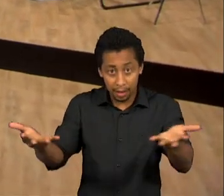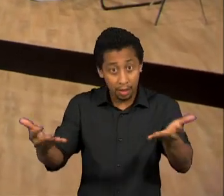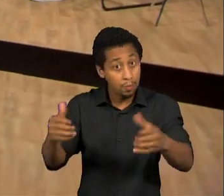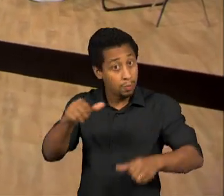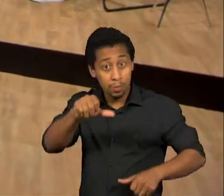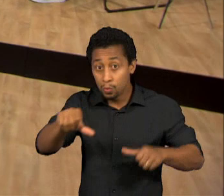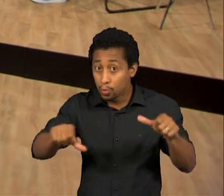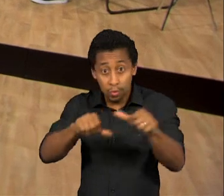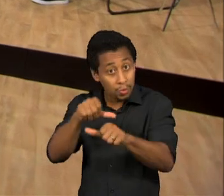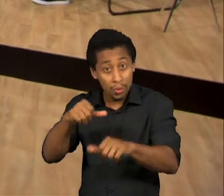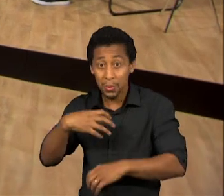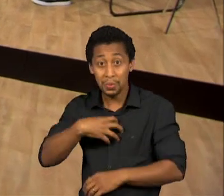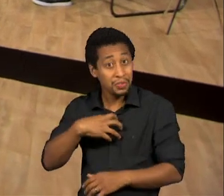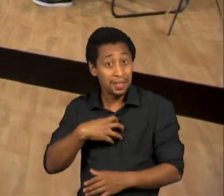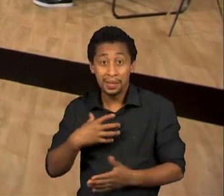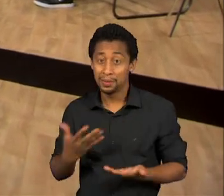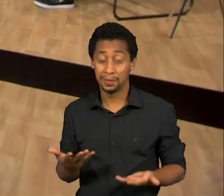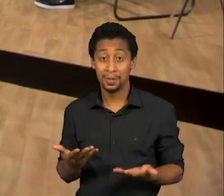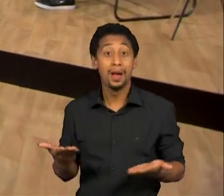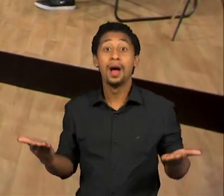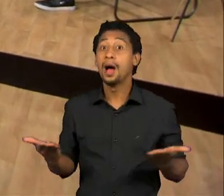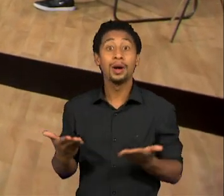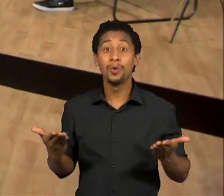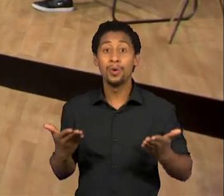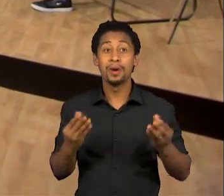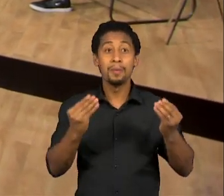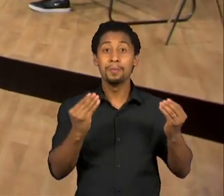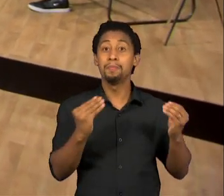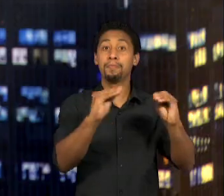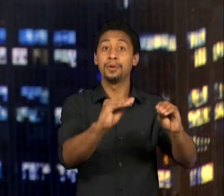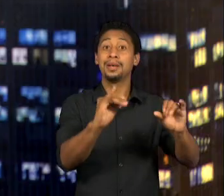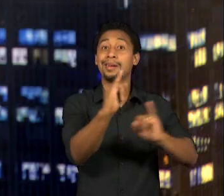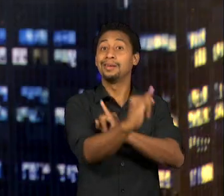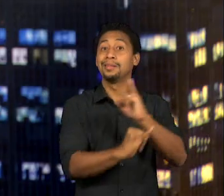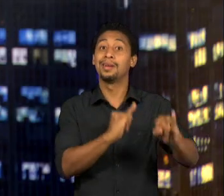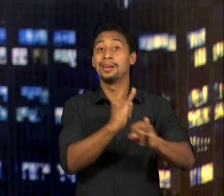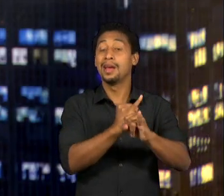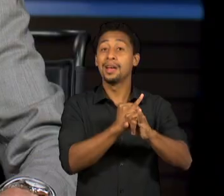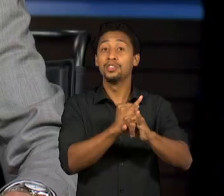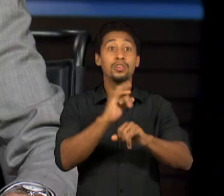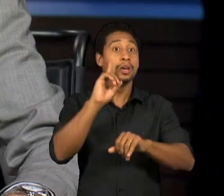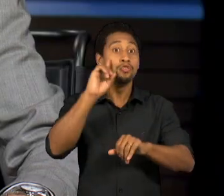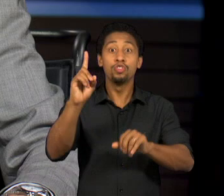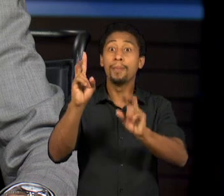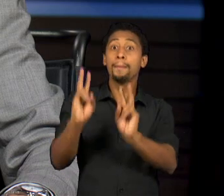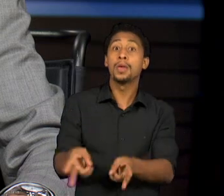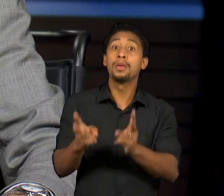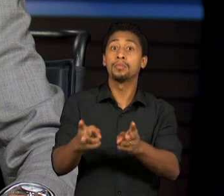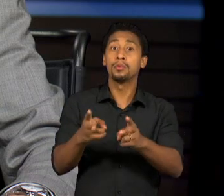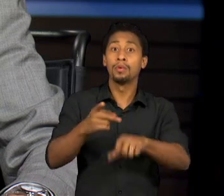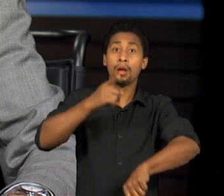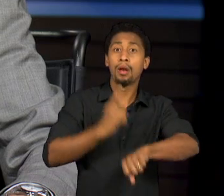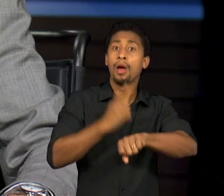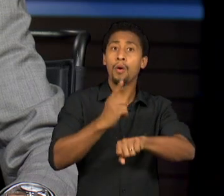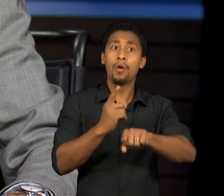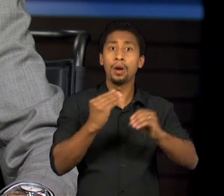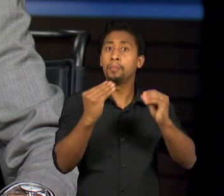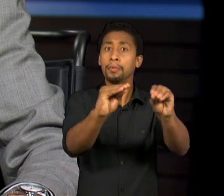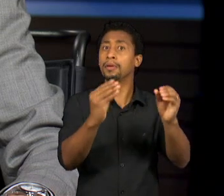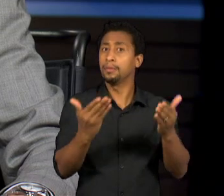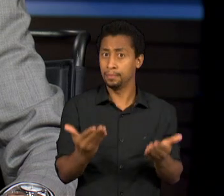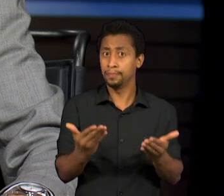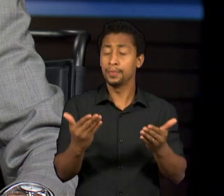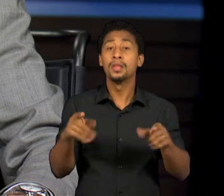Brasil, nós temos publicações inteiramente online que vão muito bem. Nós temos associações internacionais